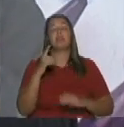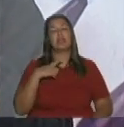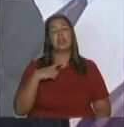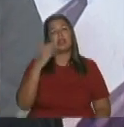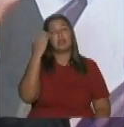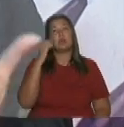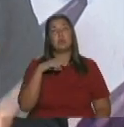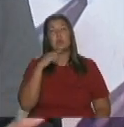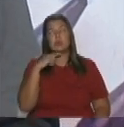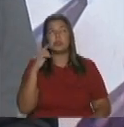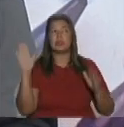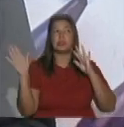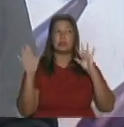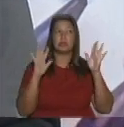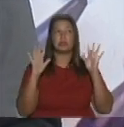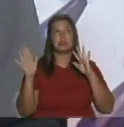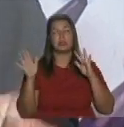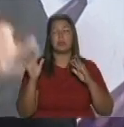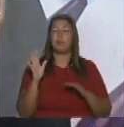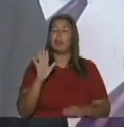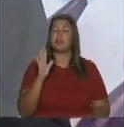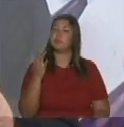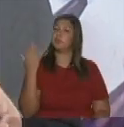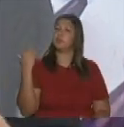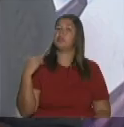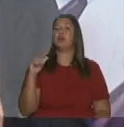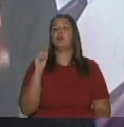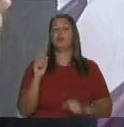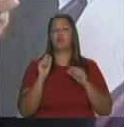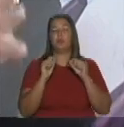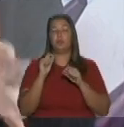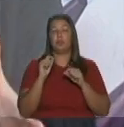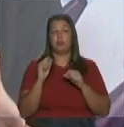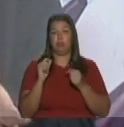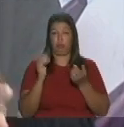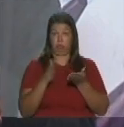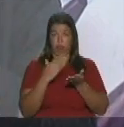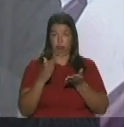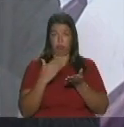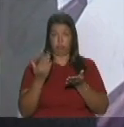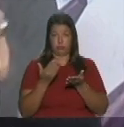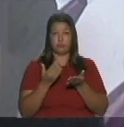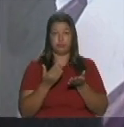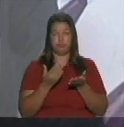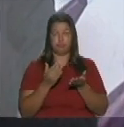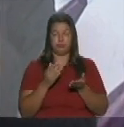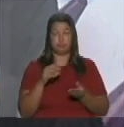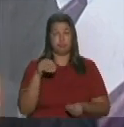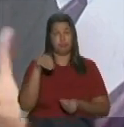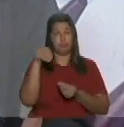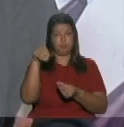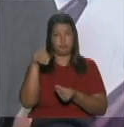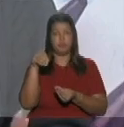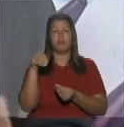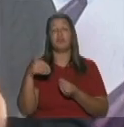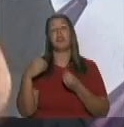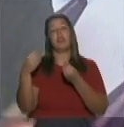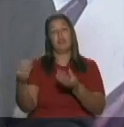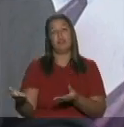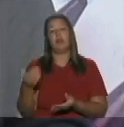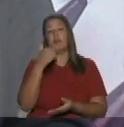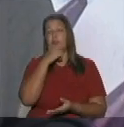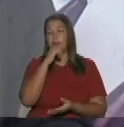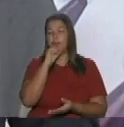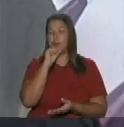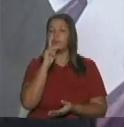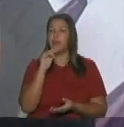tem dúvidas sobre um monte de coisas. Só que antigamente o que você tinha? Você tinha um livro que um professor ou seu pai te